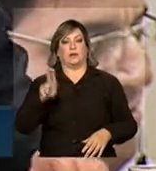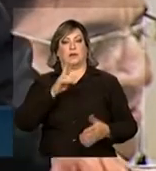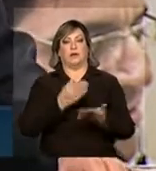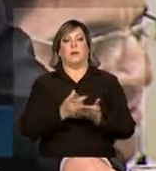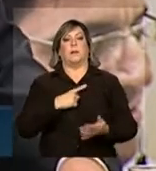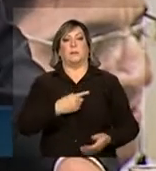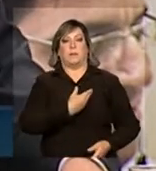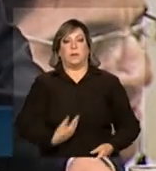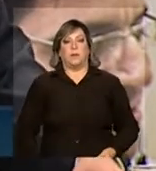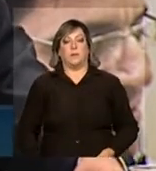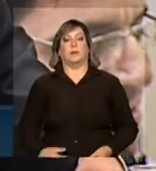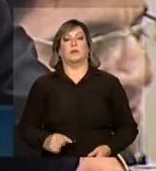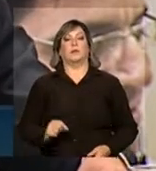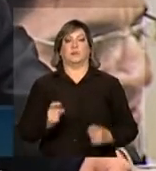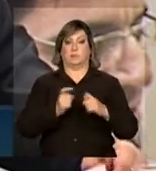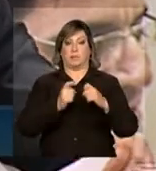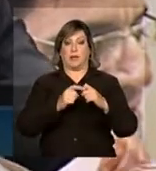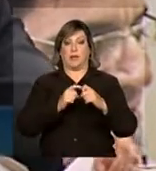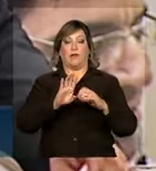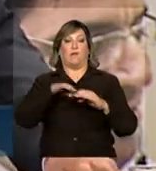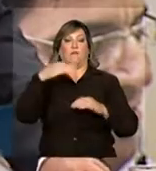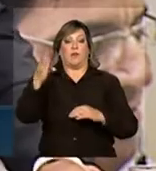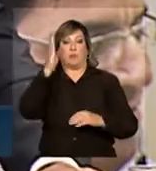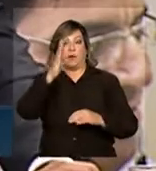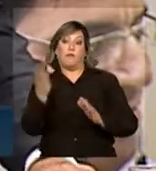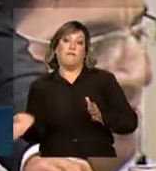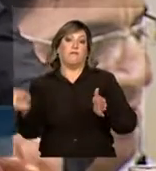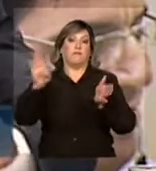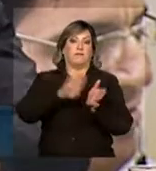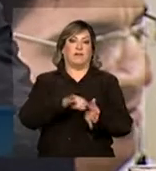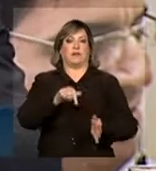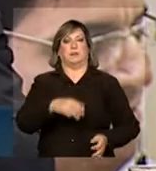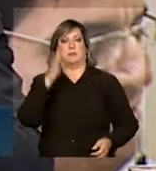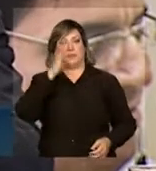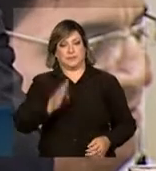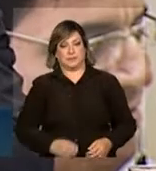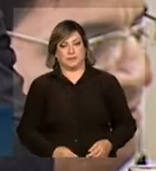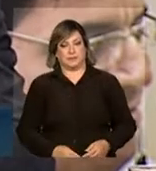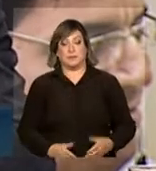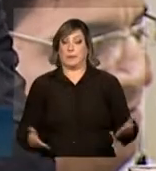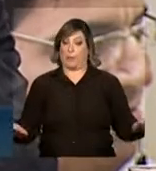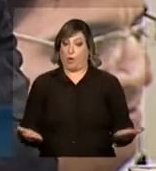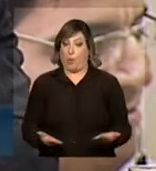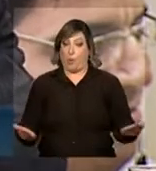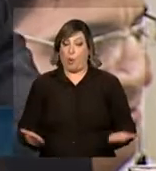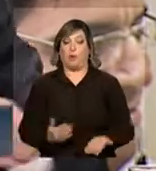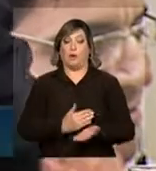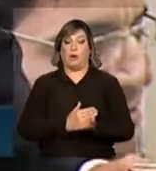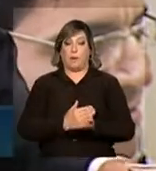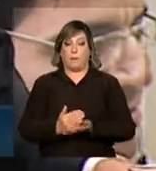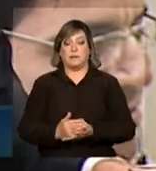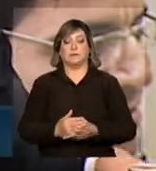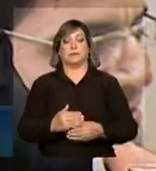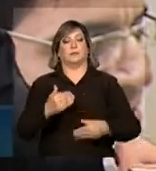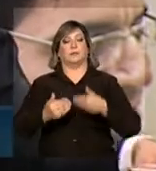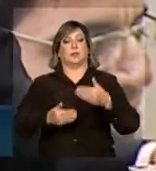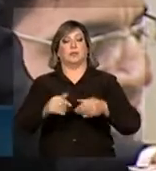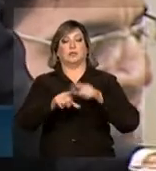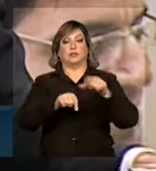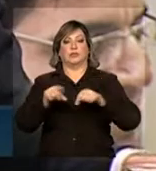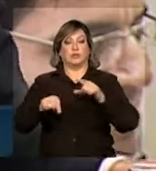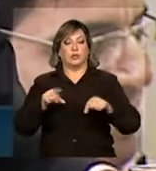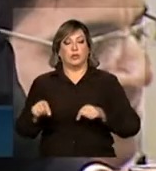profissional fora do Brasil que venham para o Brasil então Eh hoje começa o processo de escolha dos Municípios dos médicos